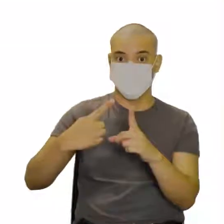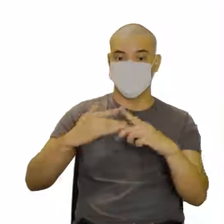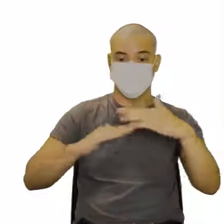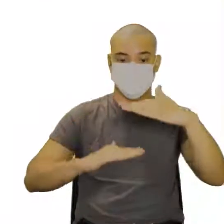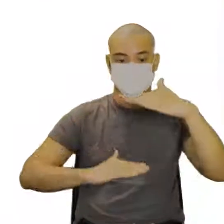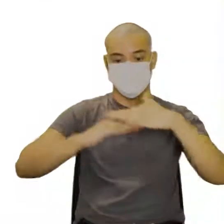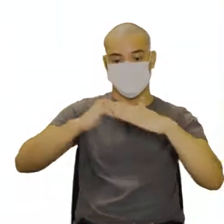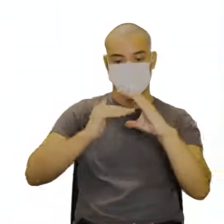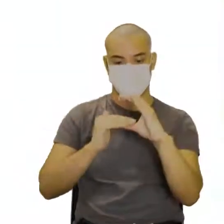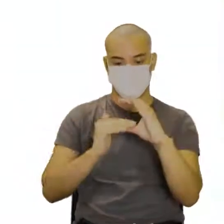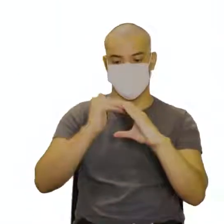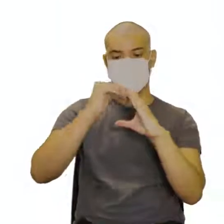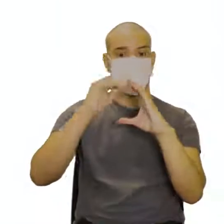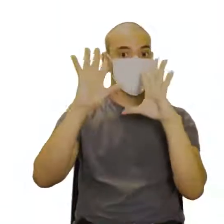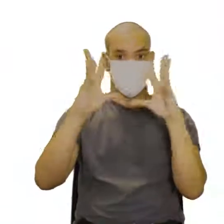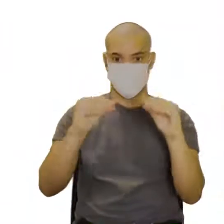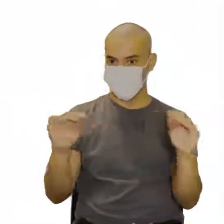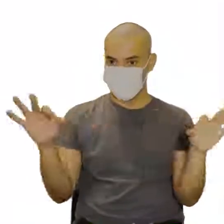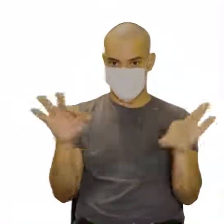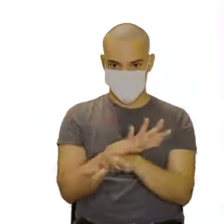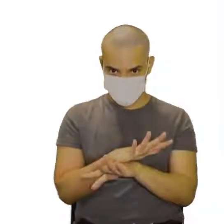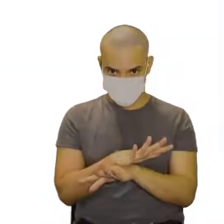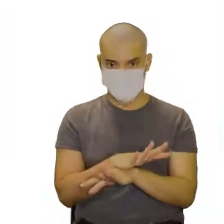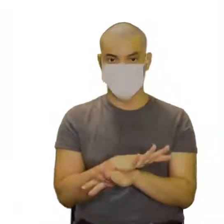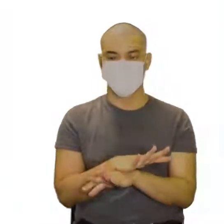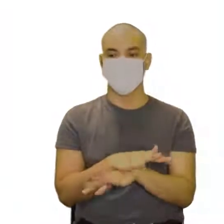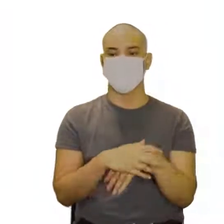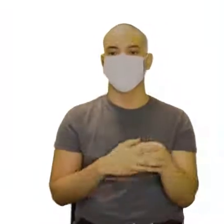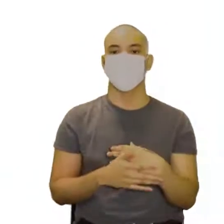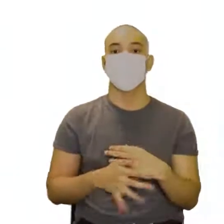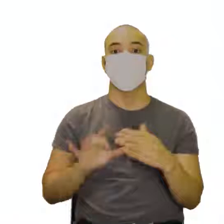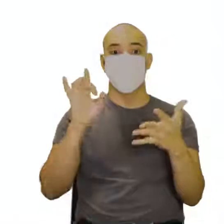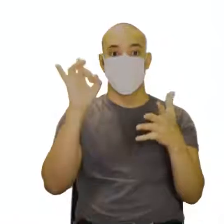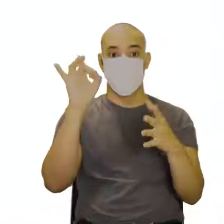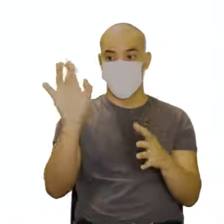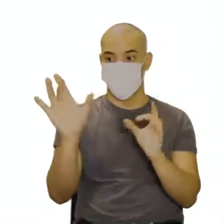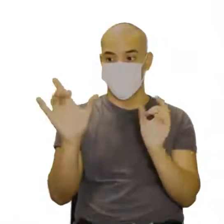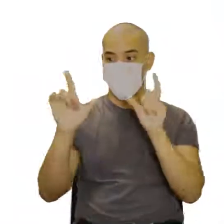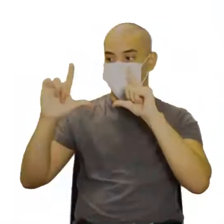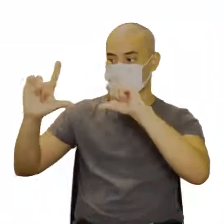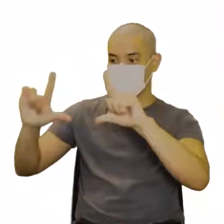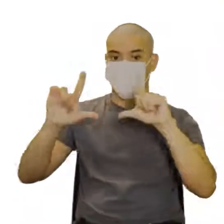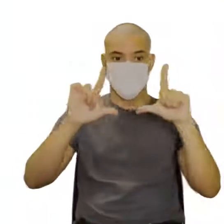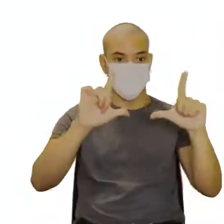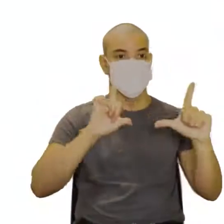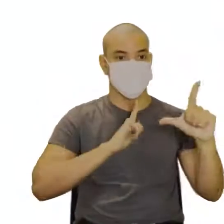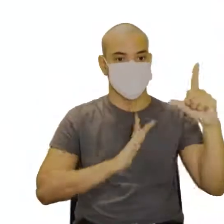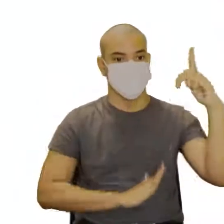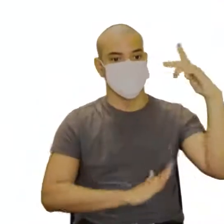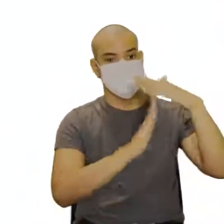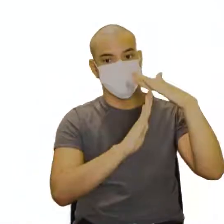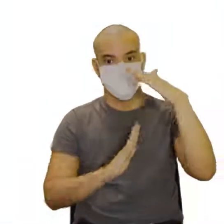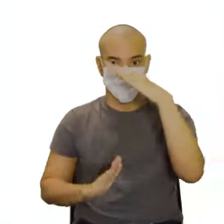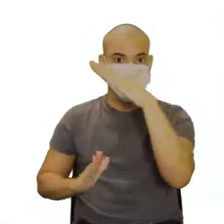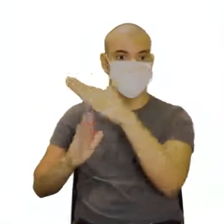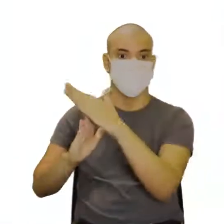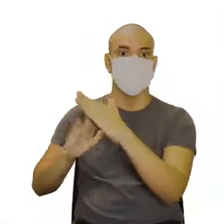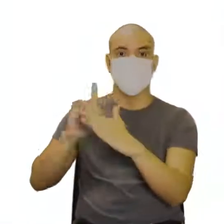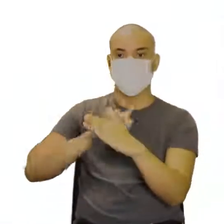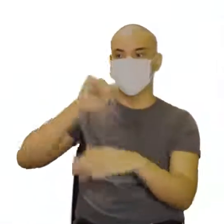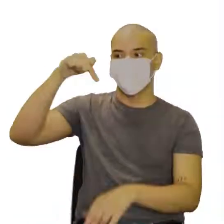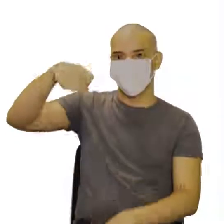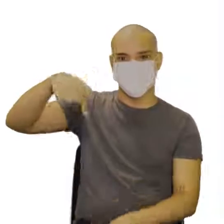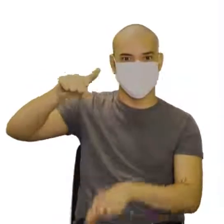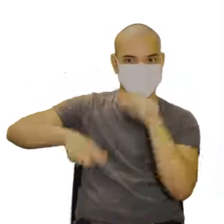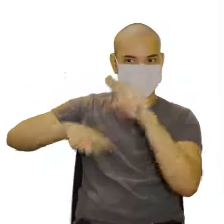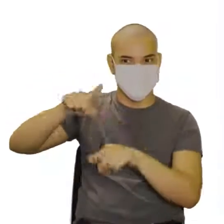carregamento, ou depois de carregado, cada uma das armaduras possuirá uma carga total Q. Isso nós vimos lá